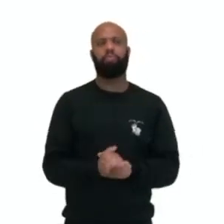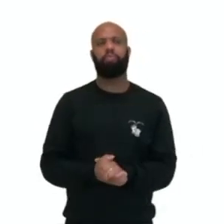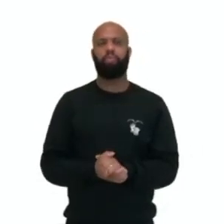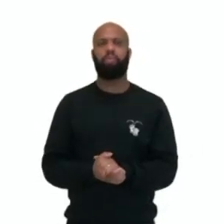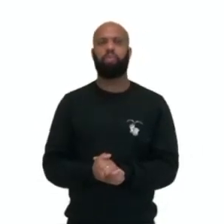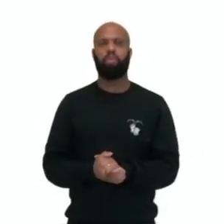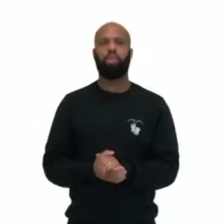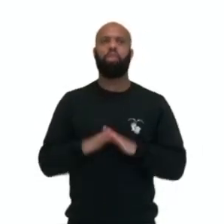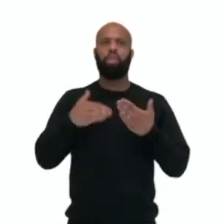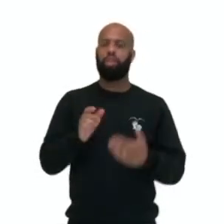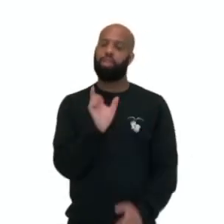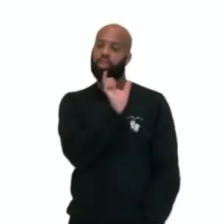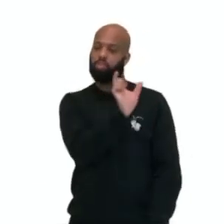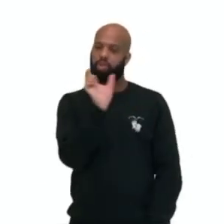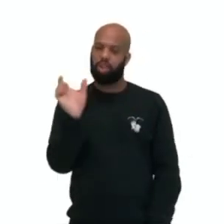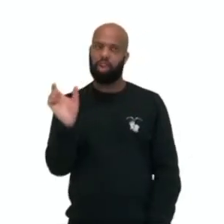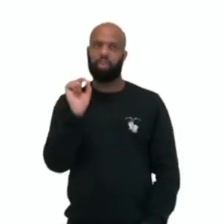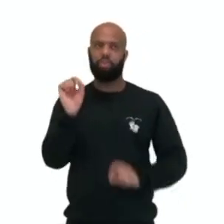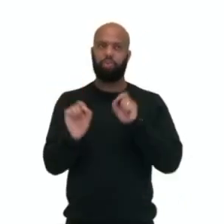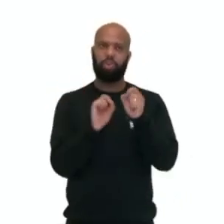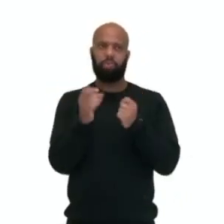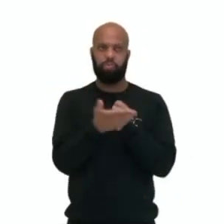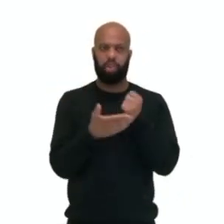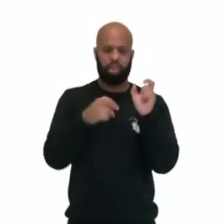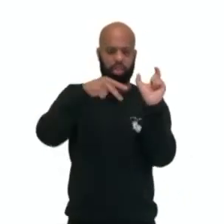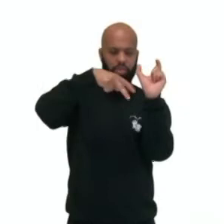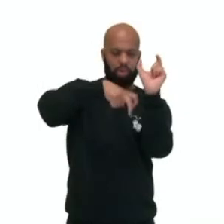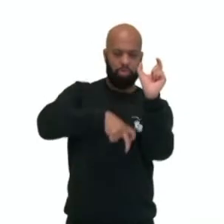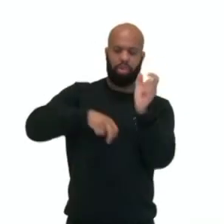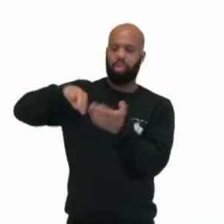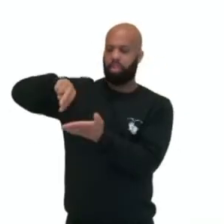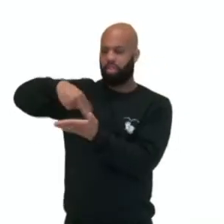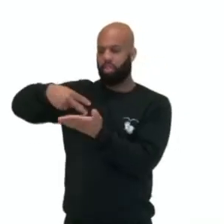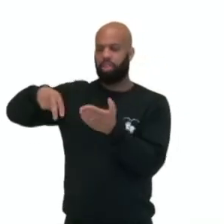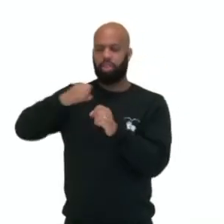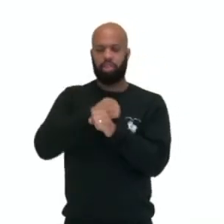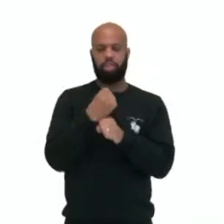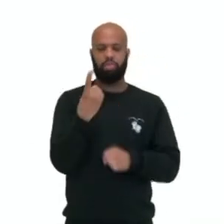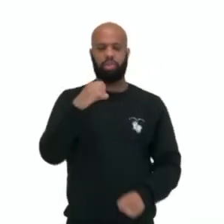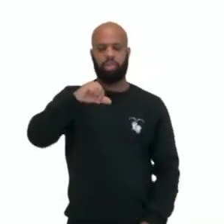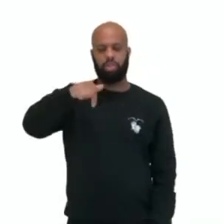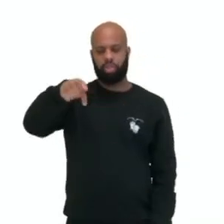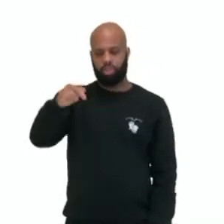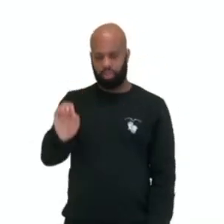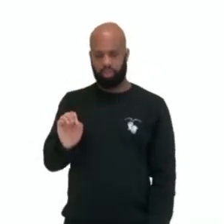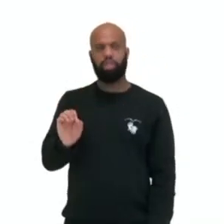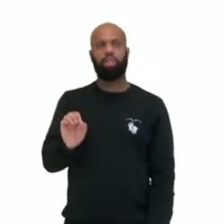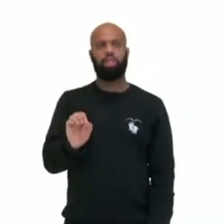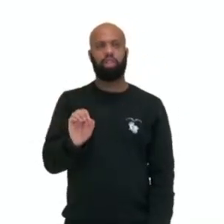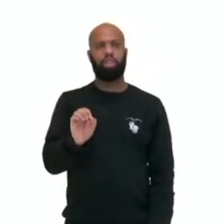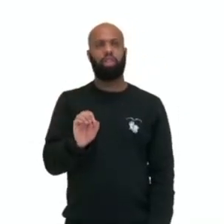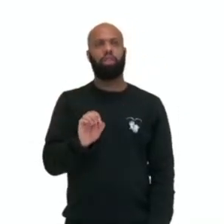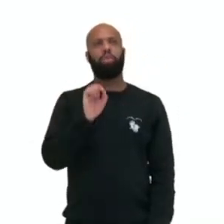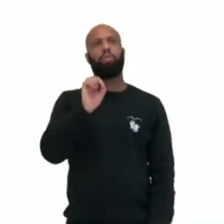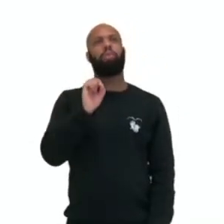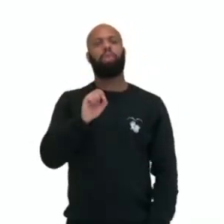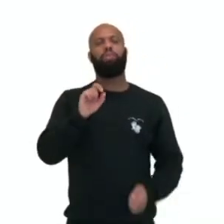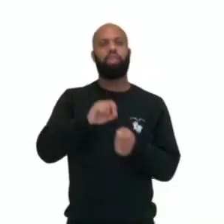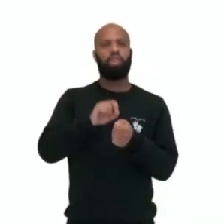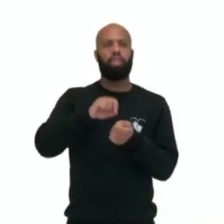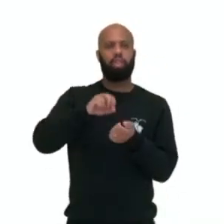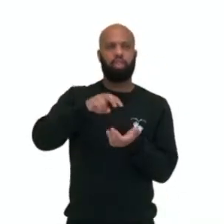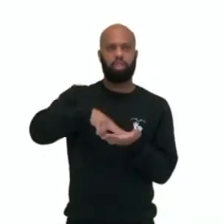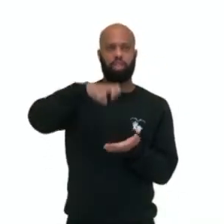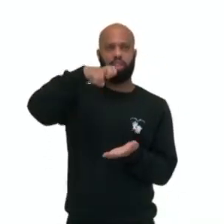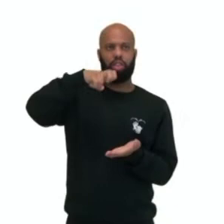O termo hip hop tem na sua etimologia as danças da década de 70, em que se saltava